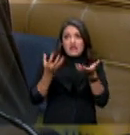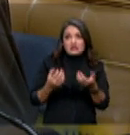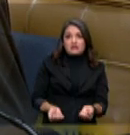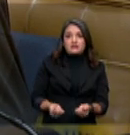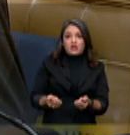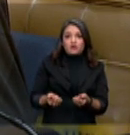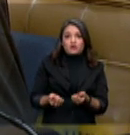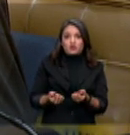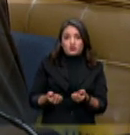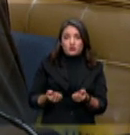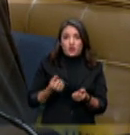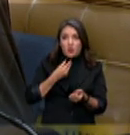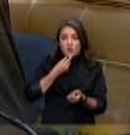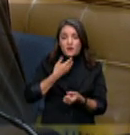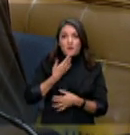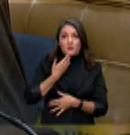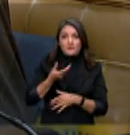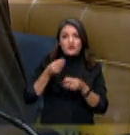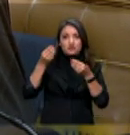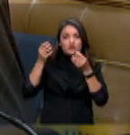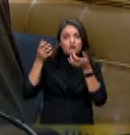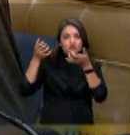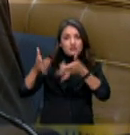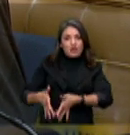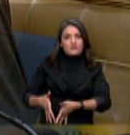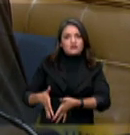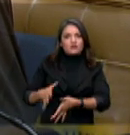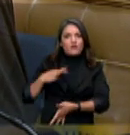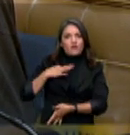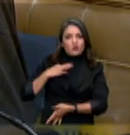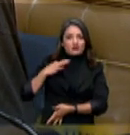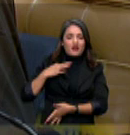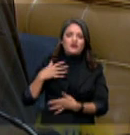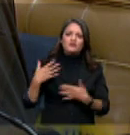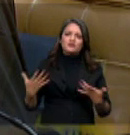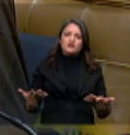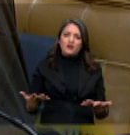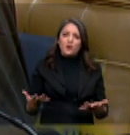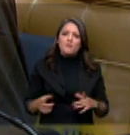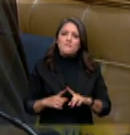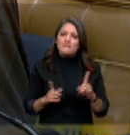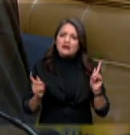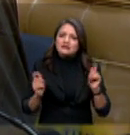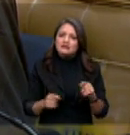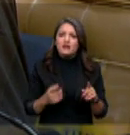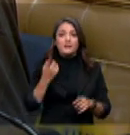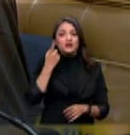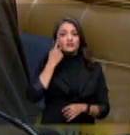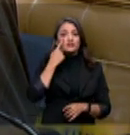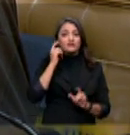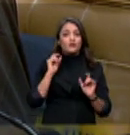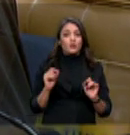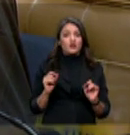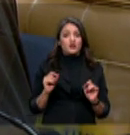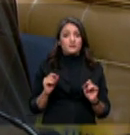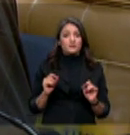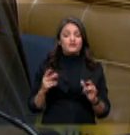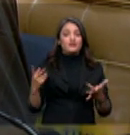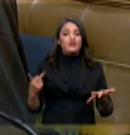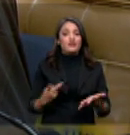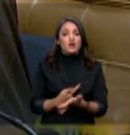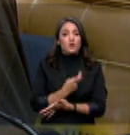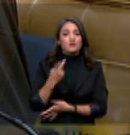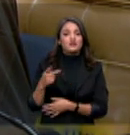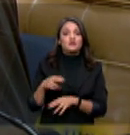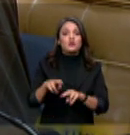naquele caso, a meu juízo, é possível facilmente observar que a transação se deu em torno